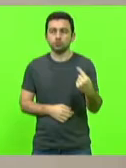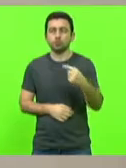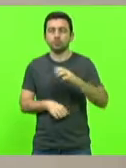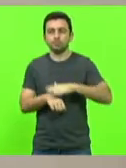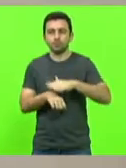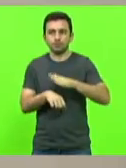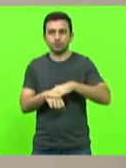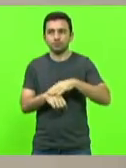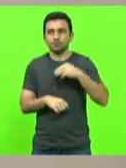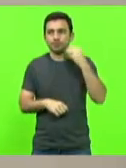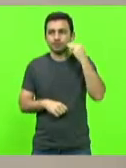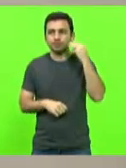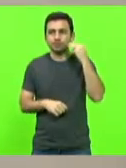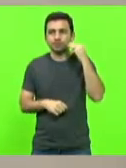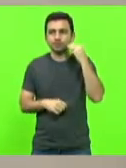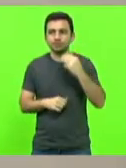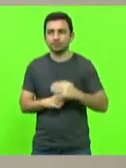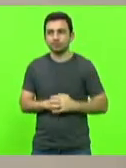Machado.